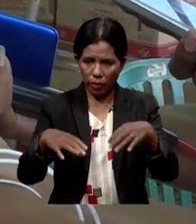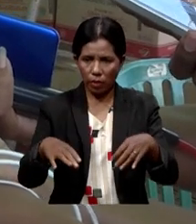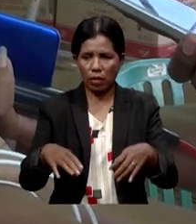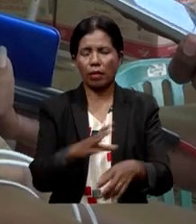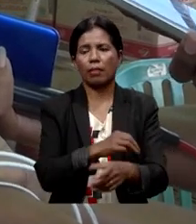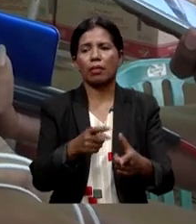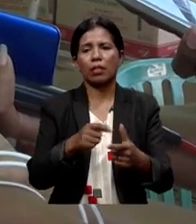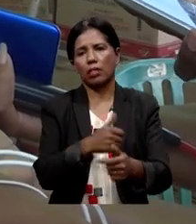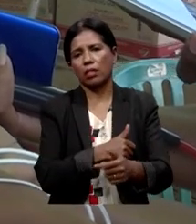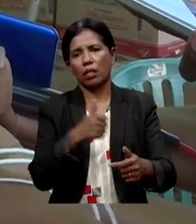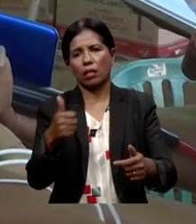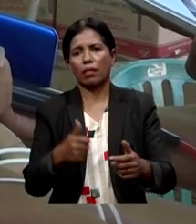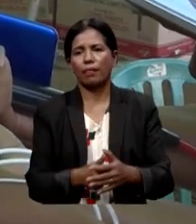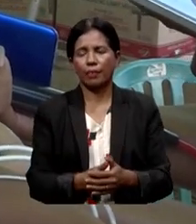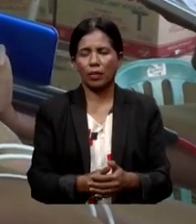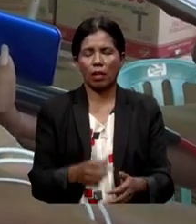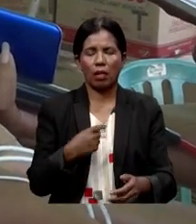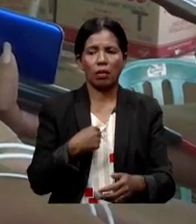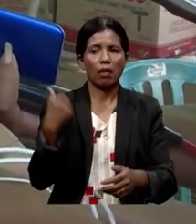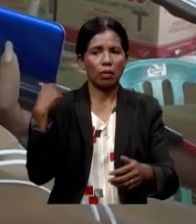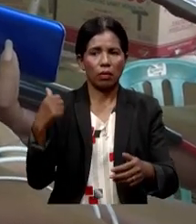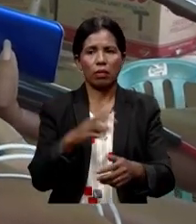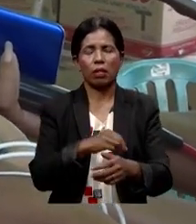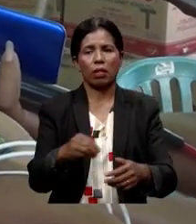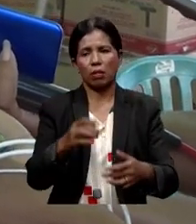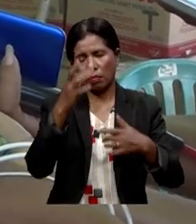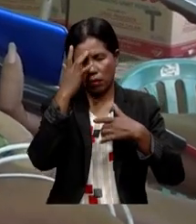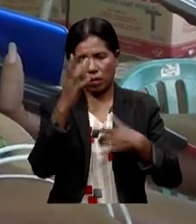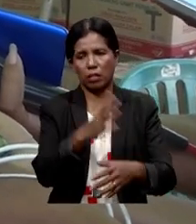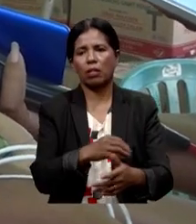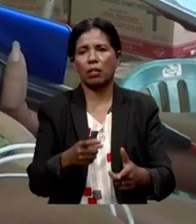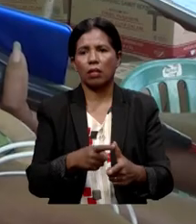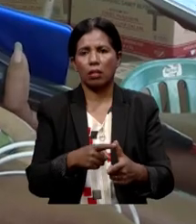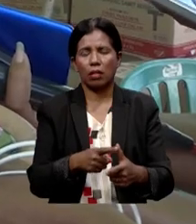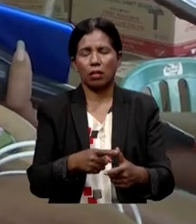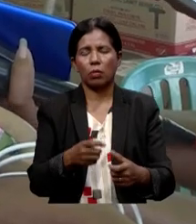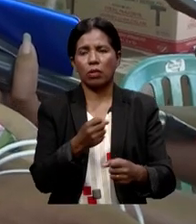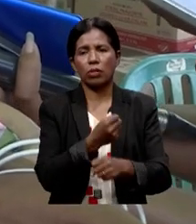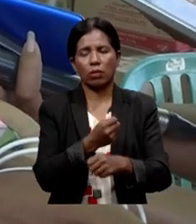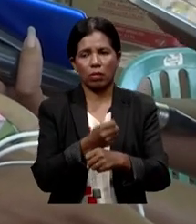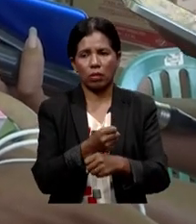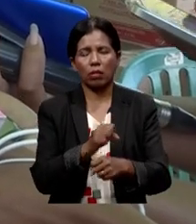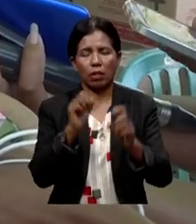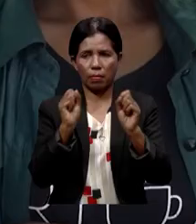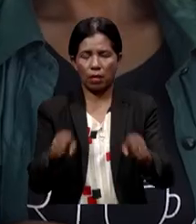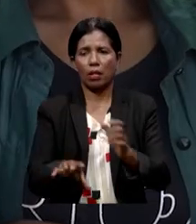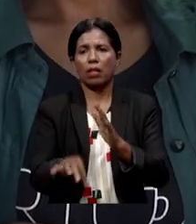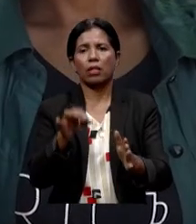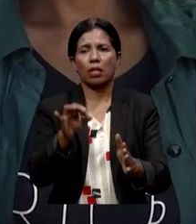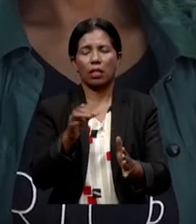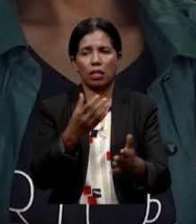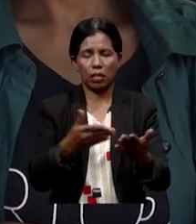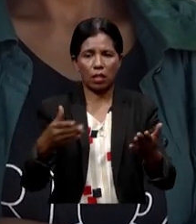duni mas balung ne ia bide son amrika ne kotuk ne istru ne moras be istru awane sira mere siluni para ta sasang usi